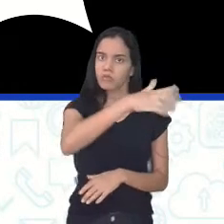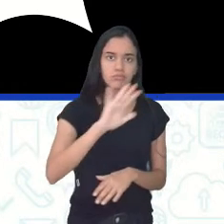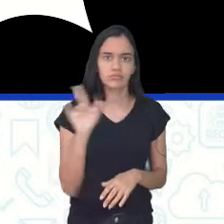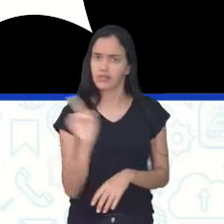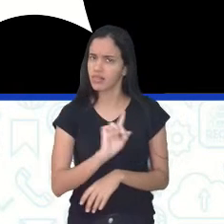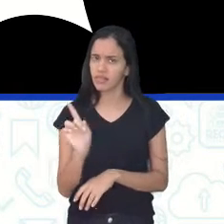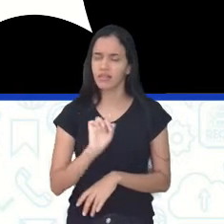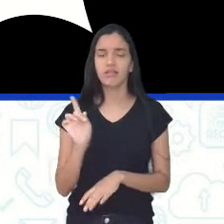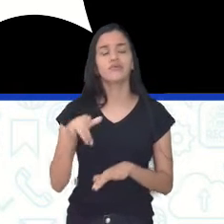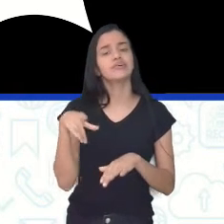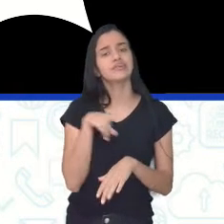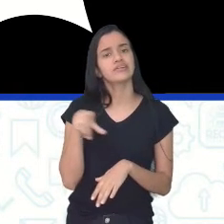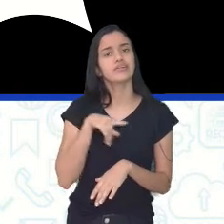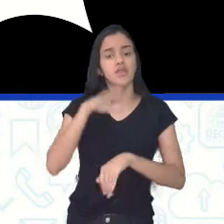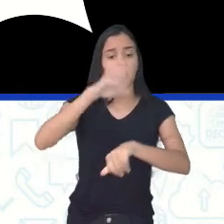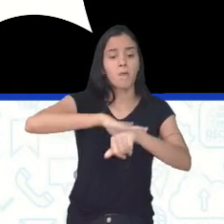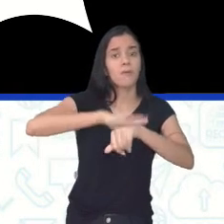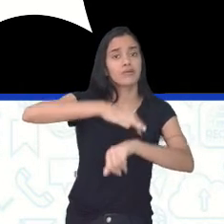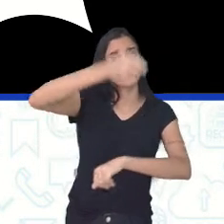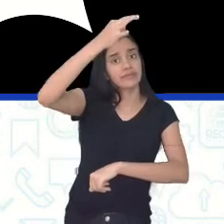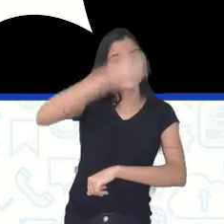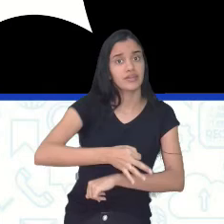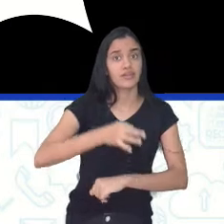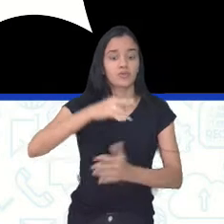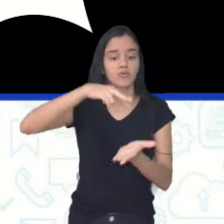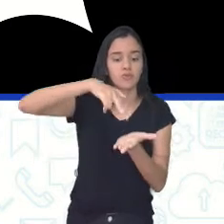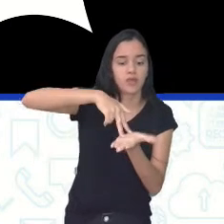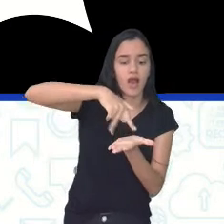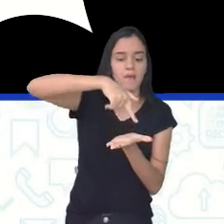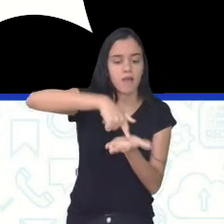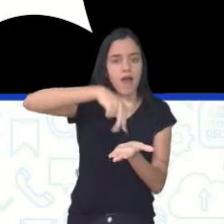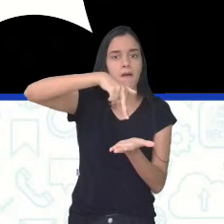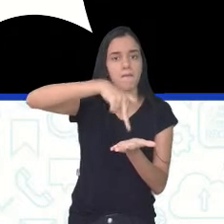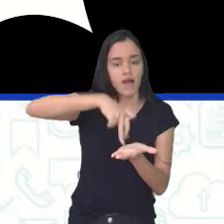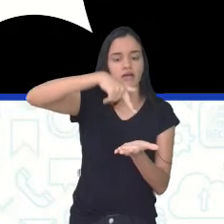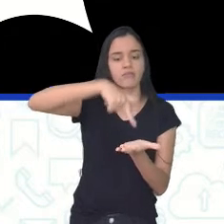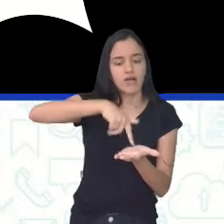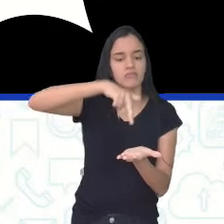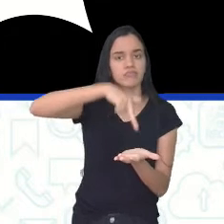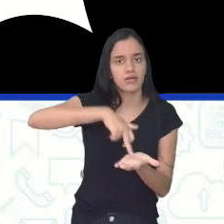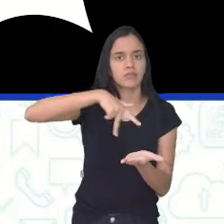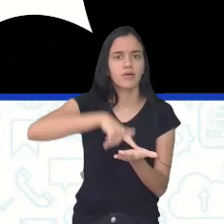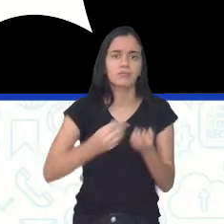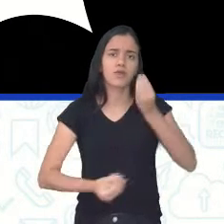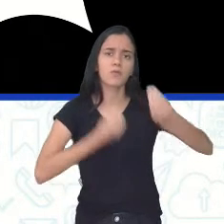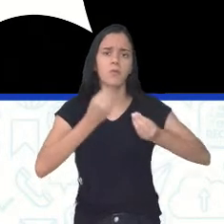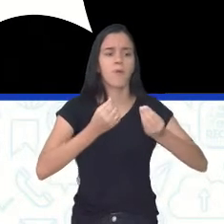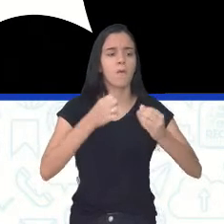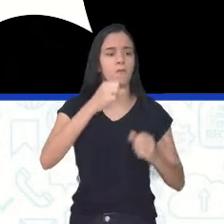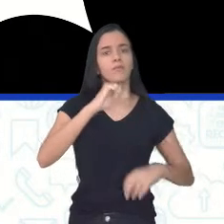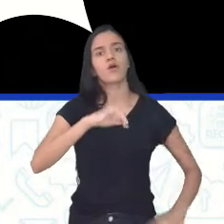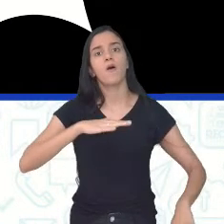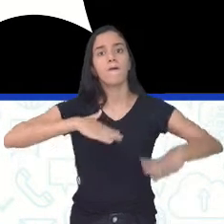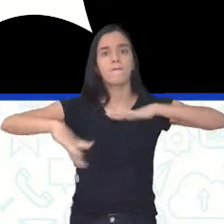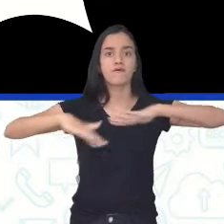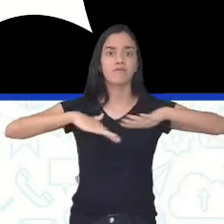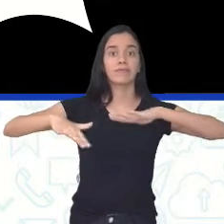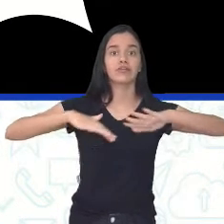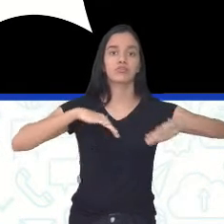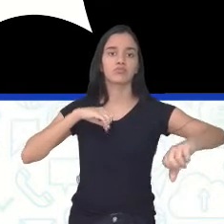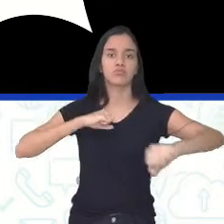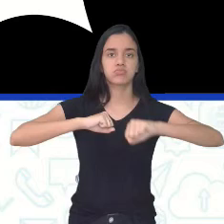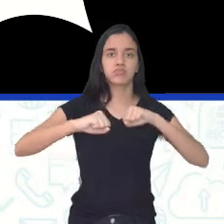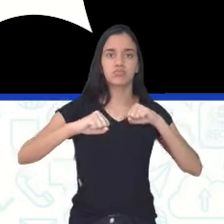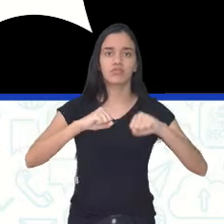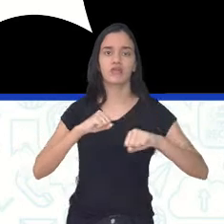sabe, tem que ter o momento certo da pisada, né? Como é o movimento do braço, como é que a gente tem a coluna,